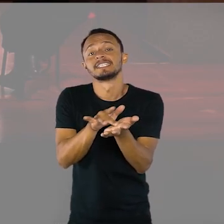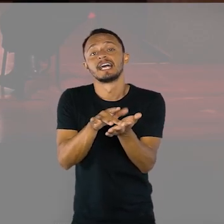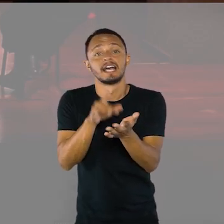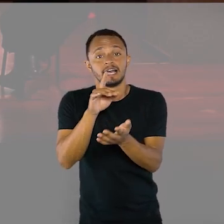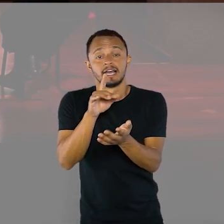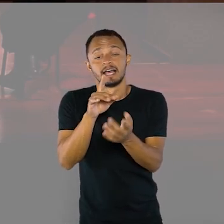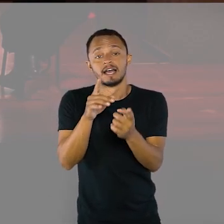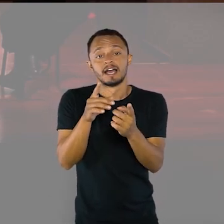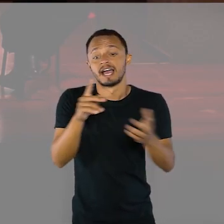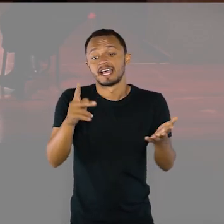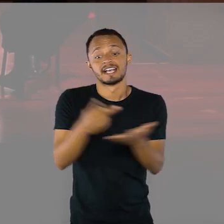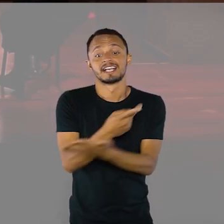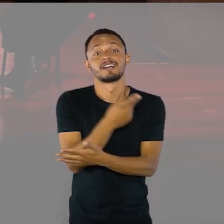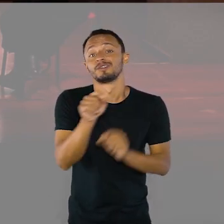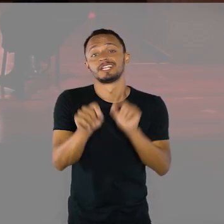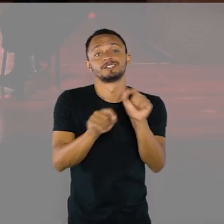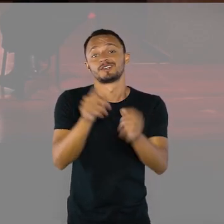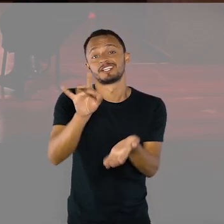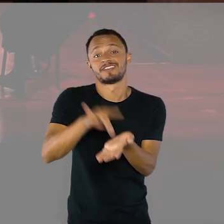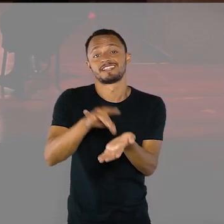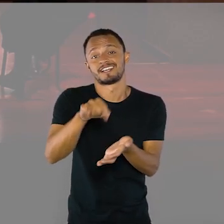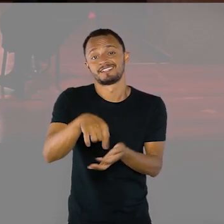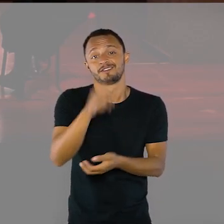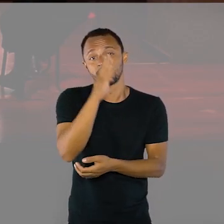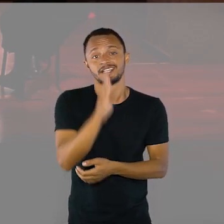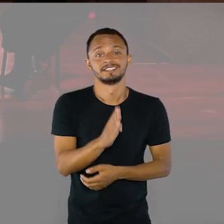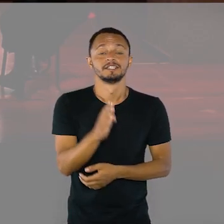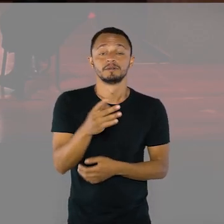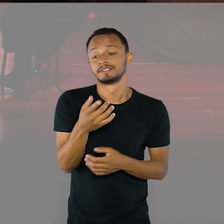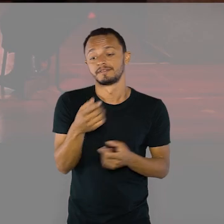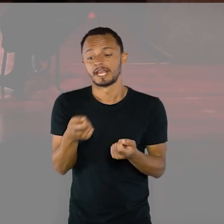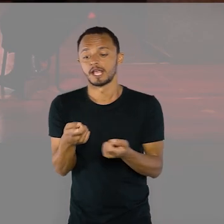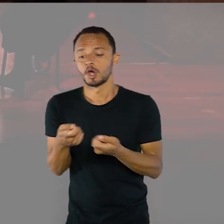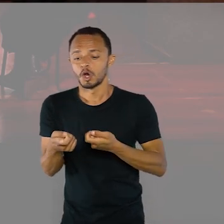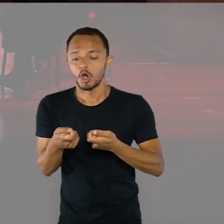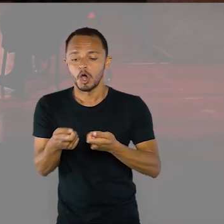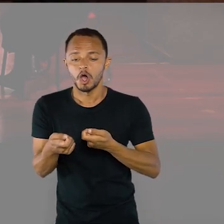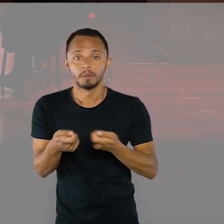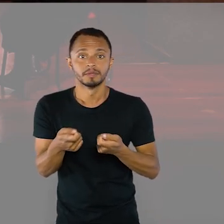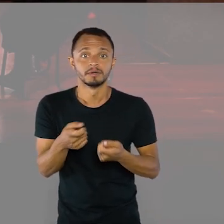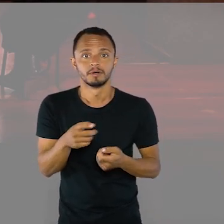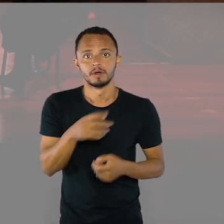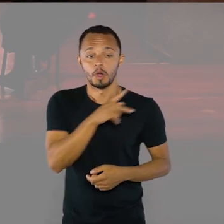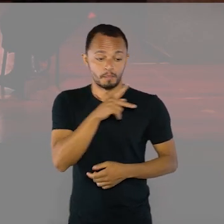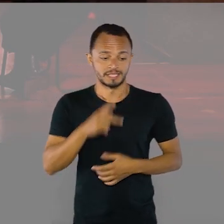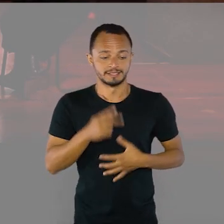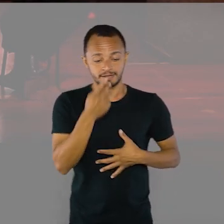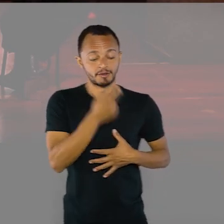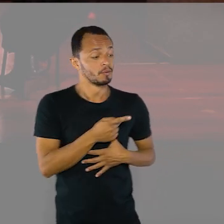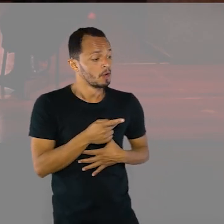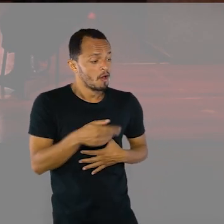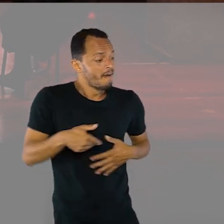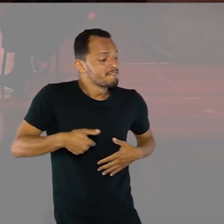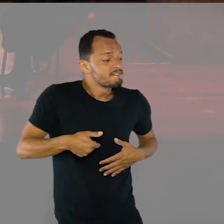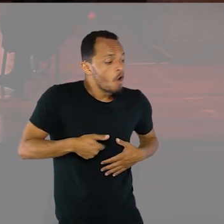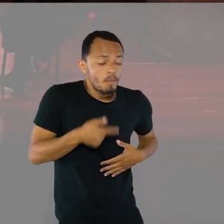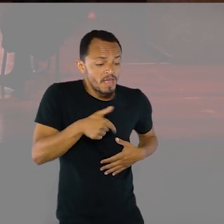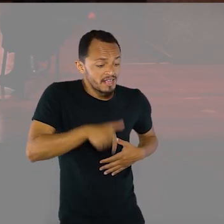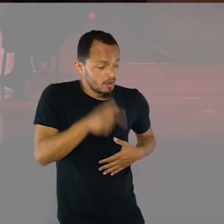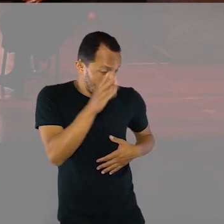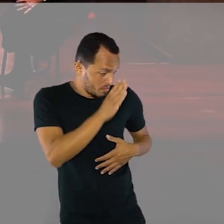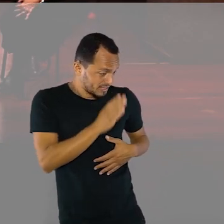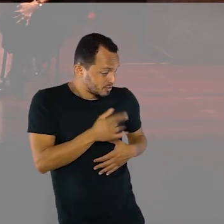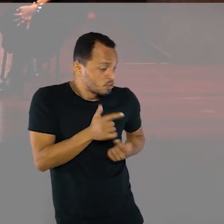econômica, né? Só o presidente que acha que ninguém passa fome porque ele não vê fila na padaria lá do